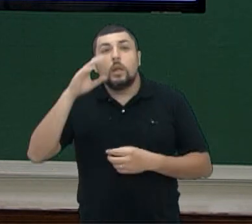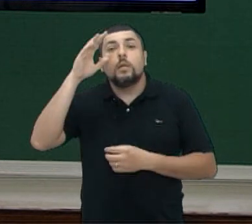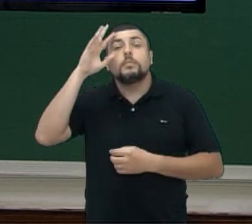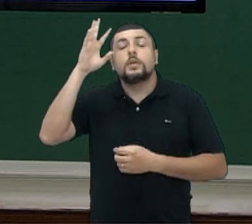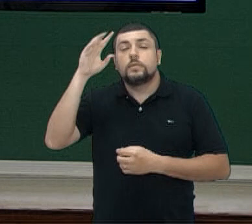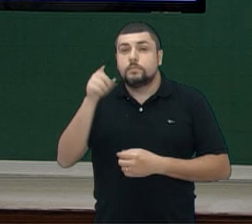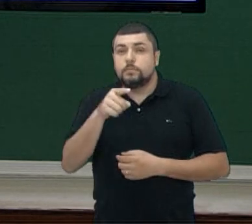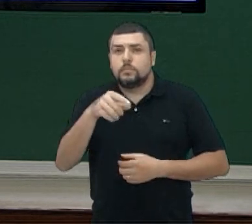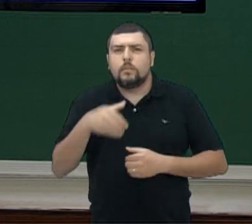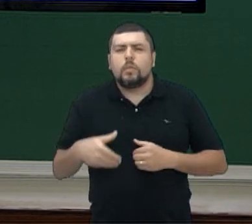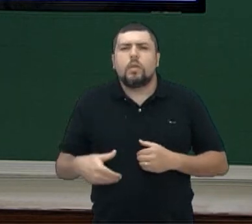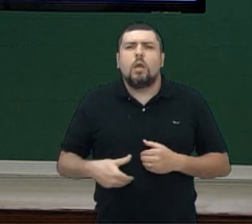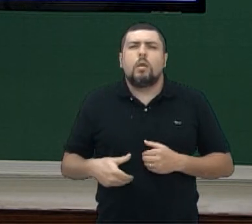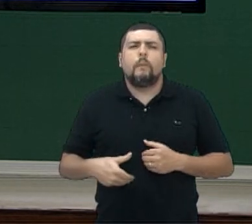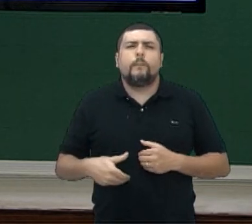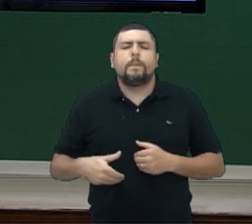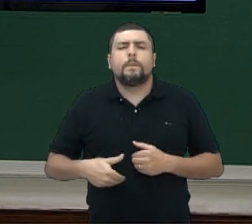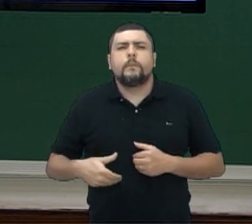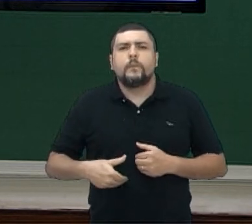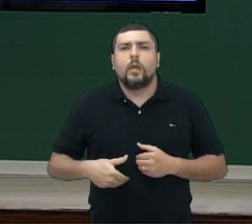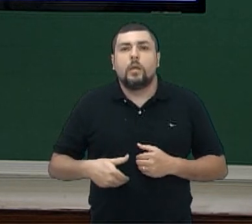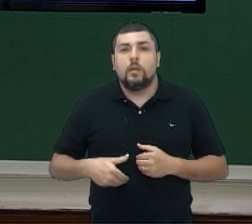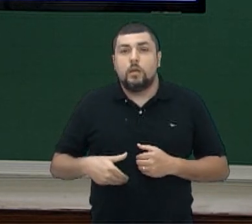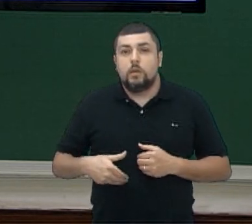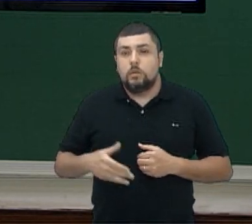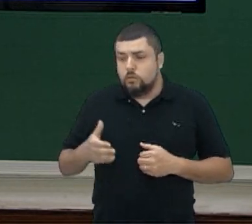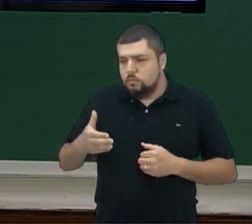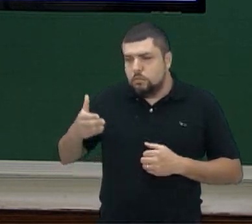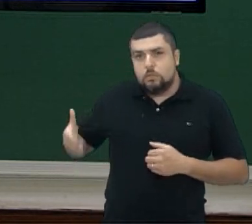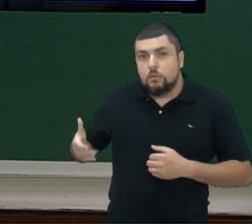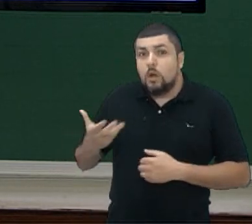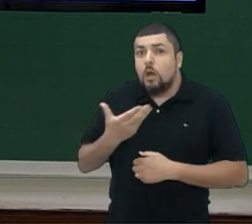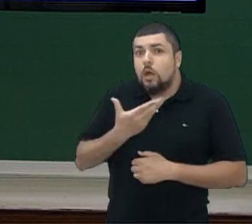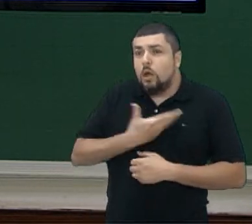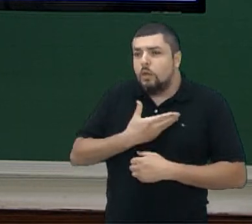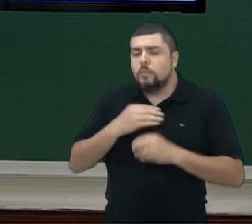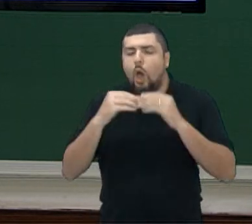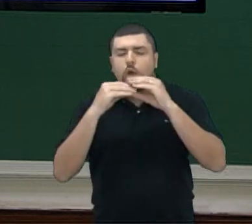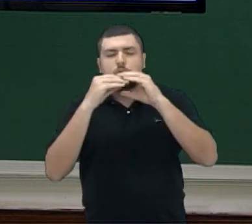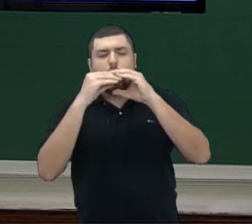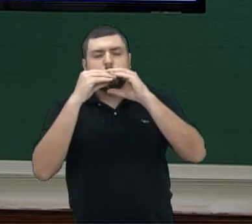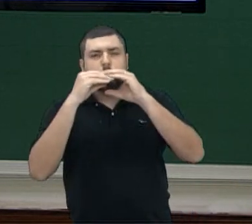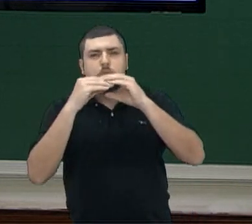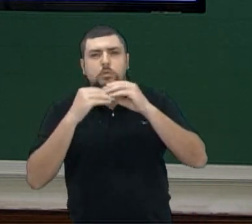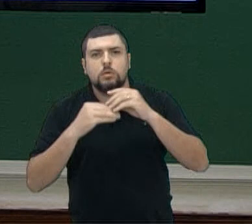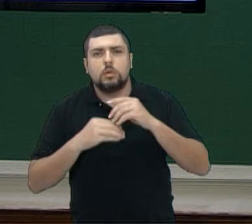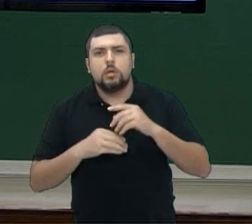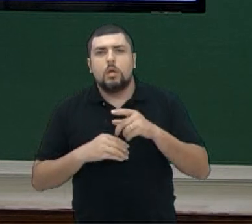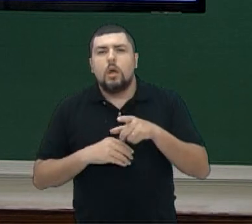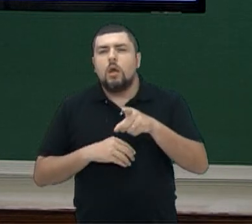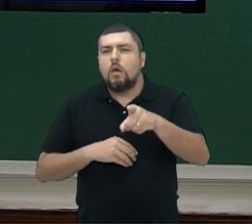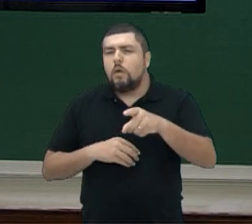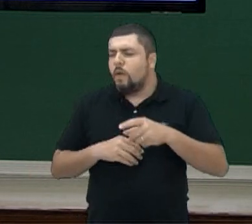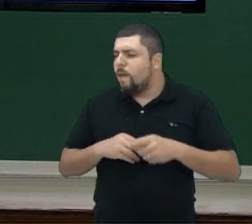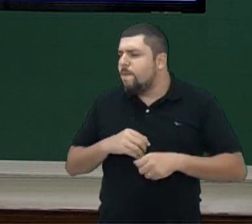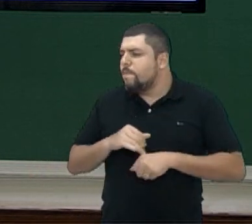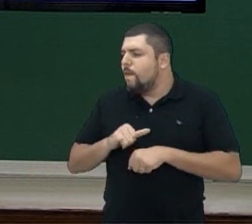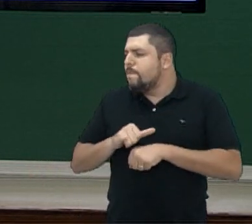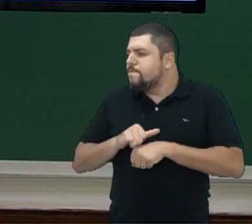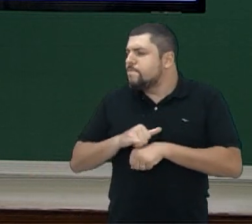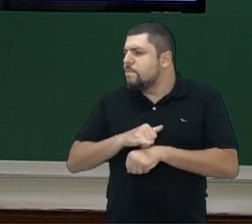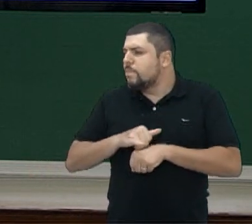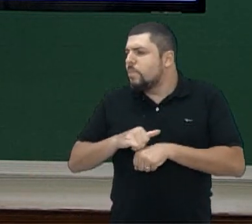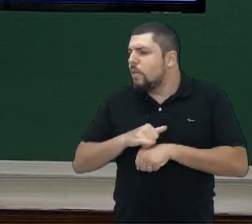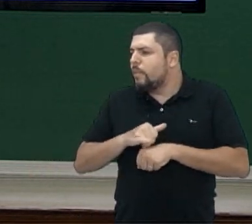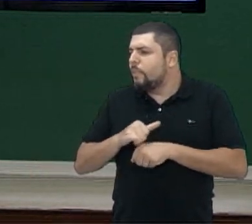com fome e o seu amigo ali na sua frente está comendo um hambúrguer. O que você faria para poder conseguir um pedaço desse